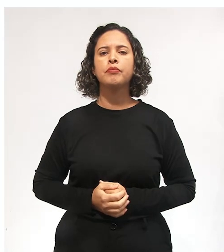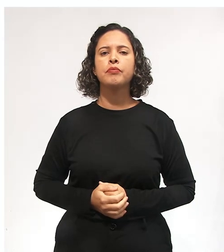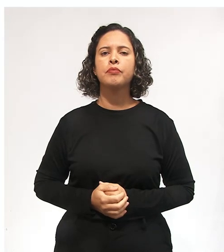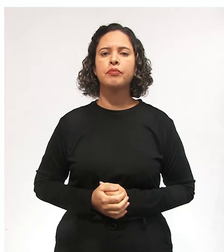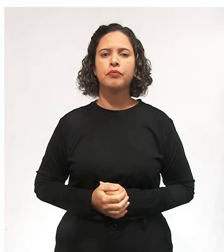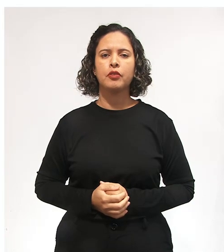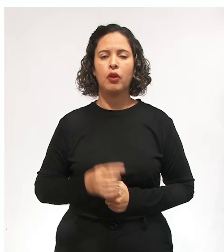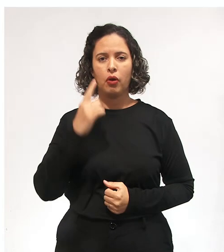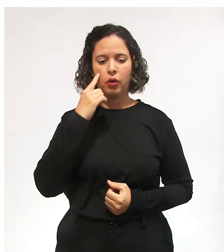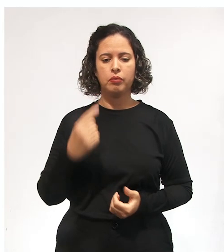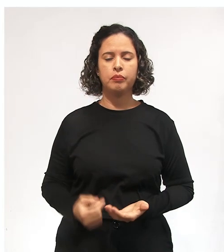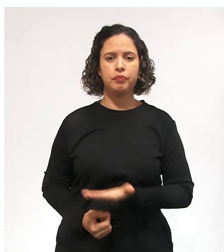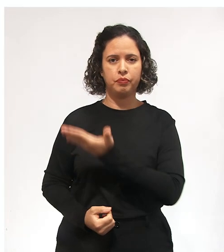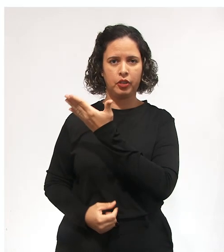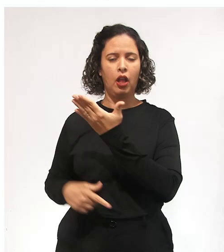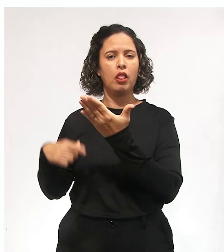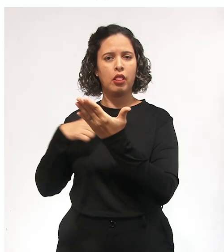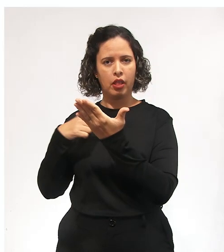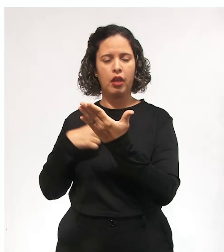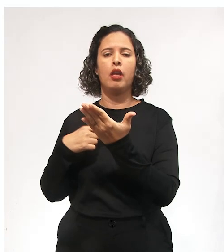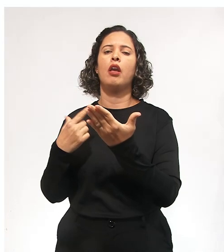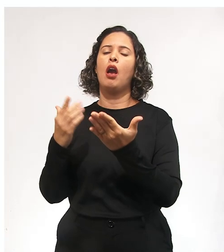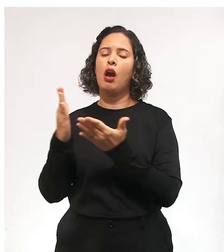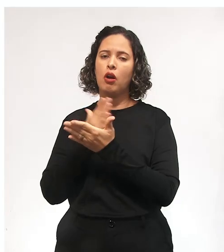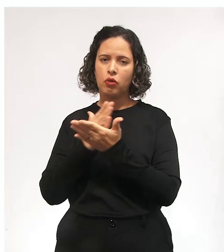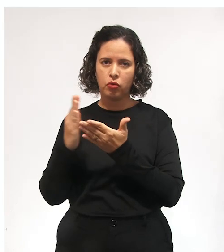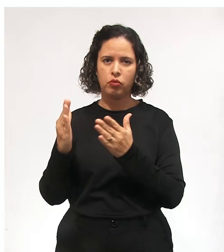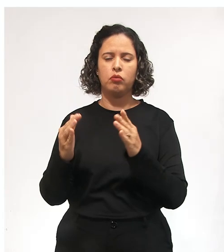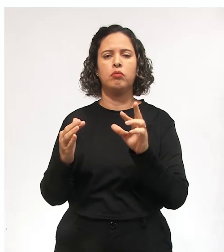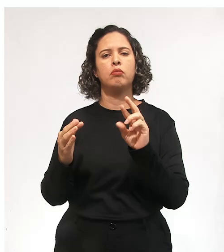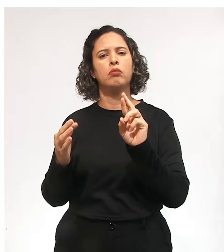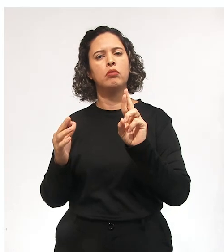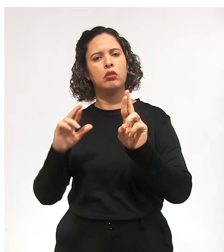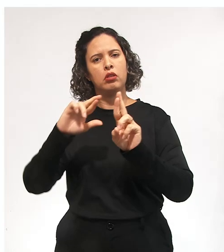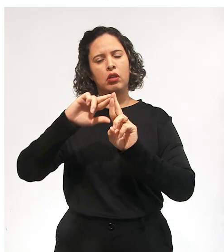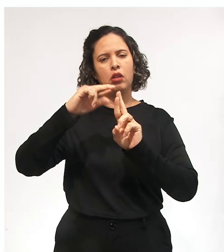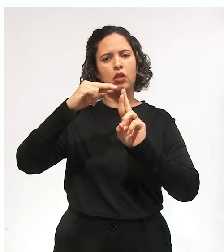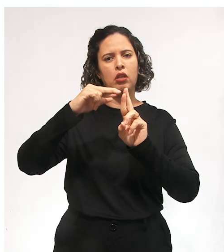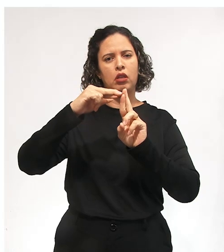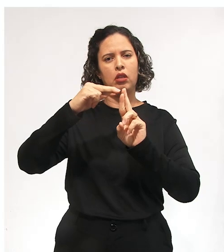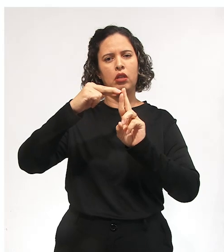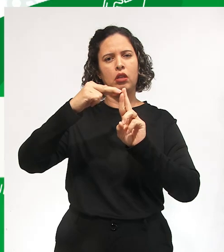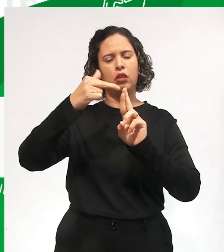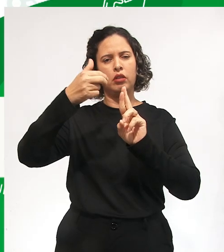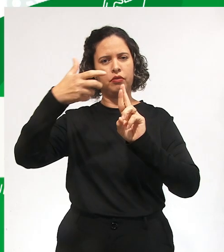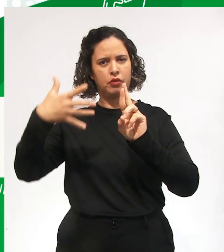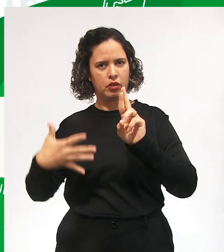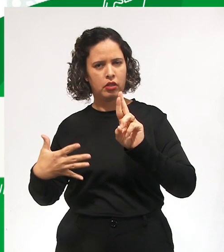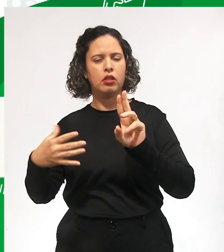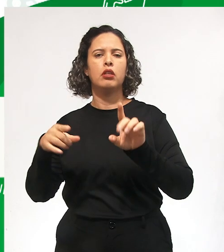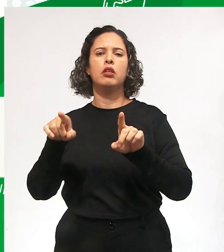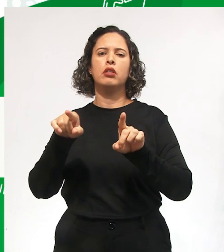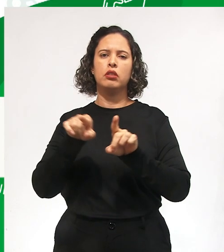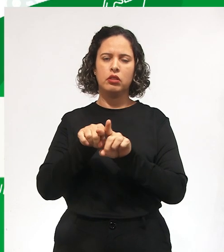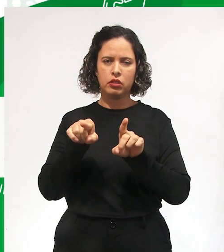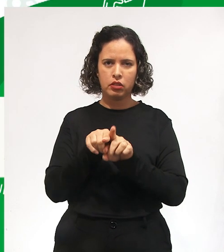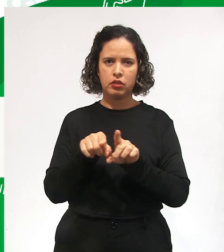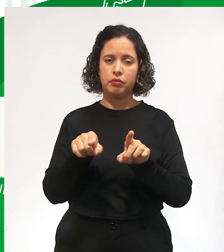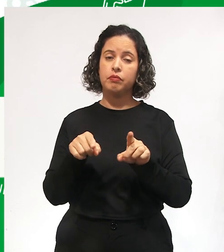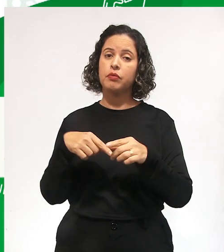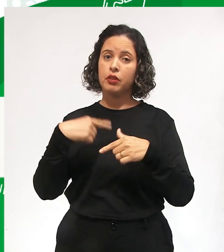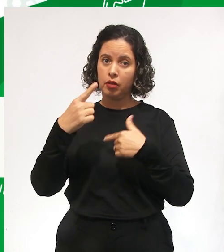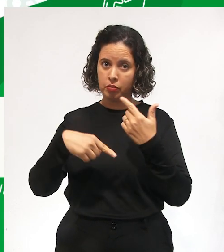aqui nós temos algumas referências, depois vocês podem buscar para fazer leitura. E é isso